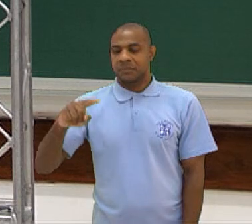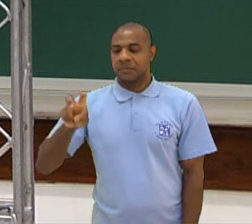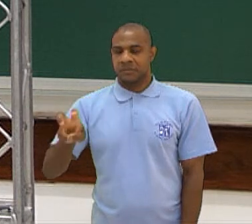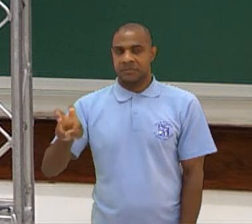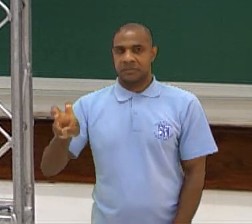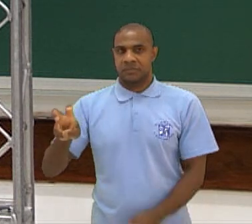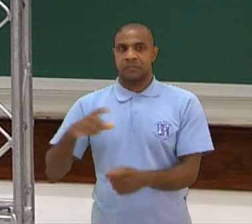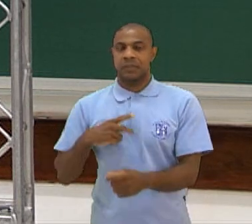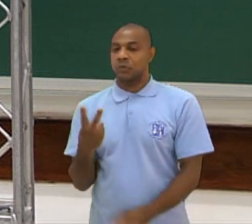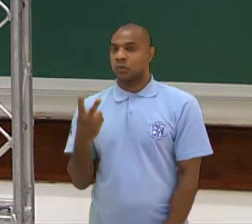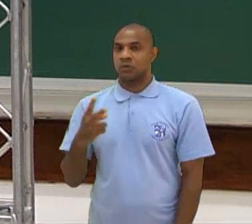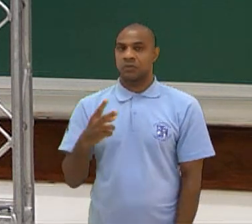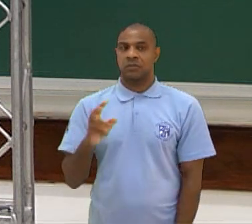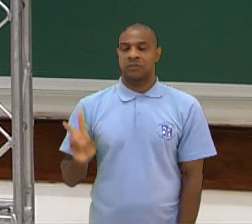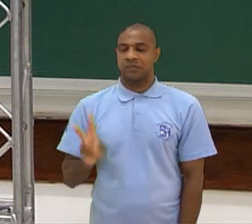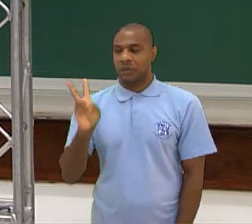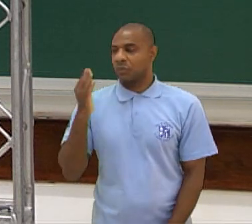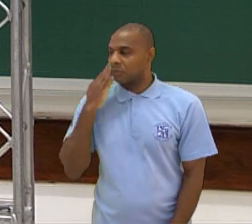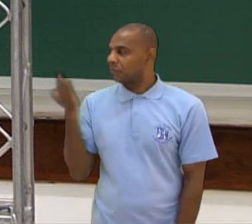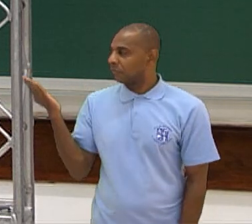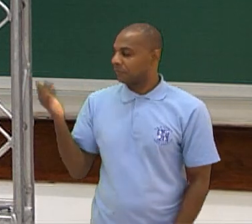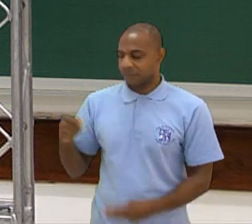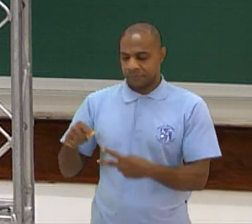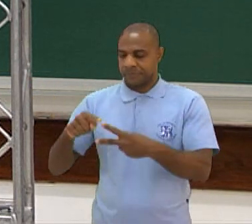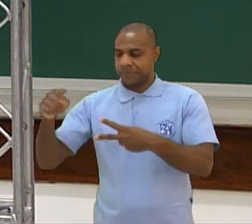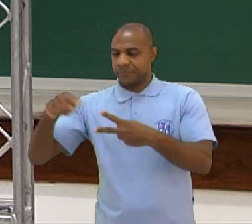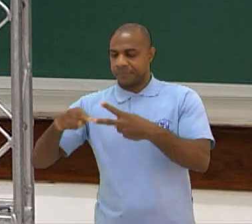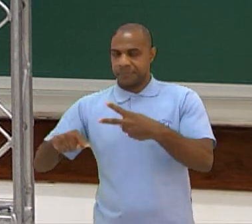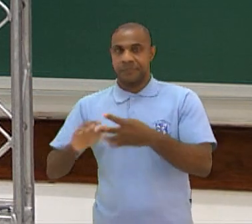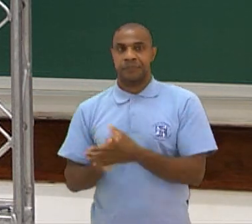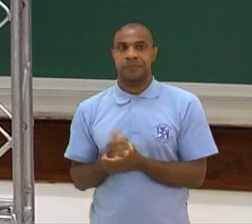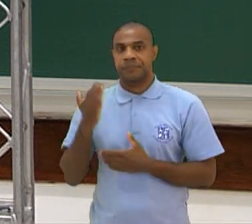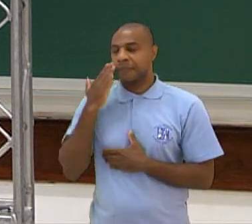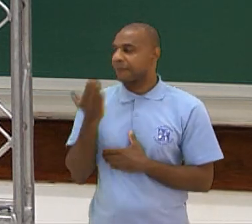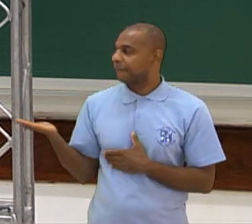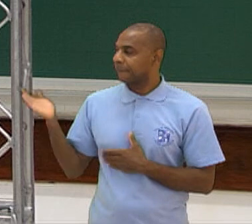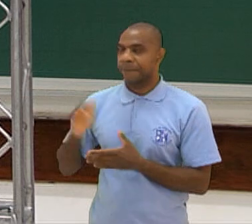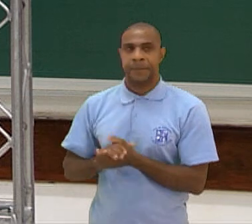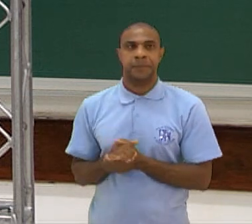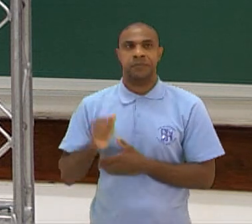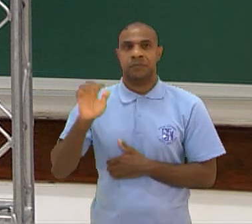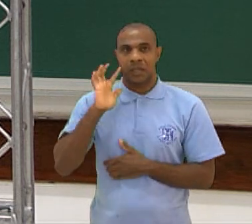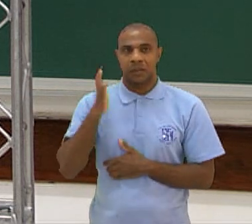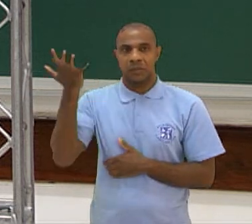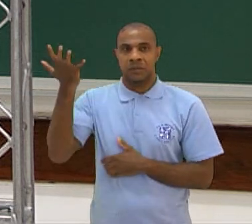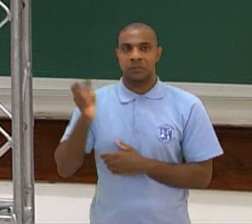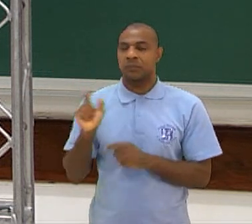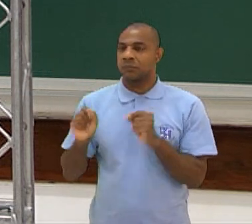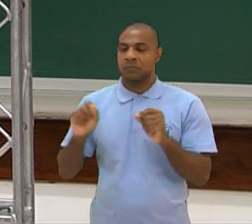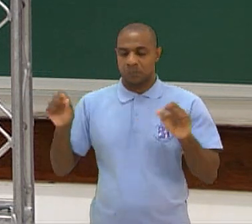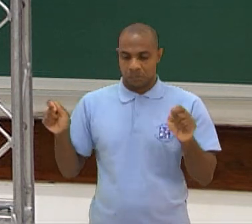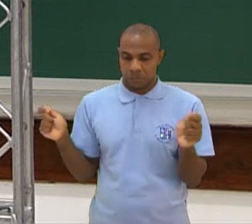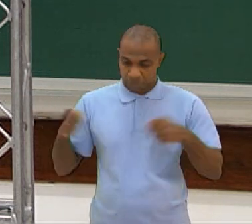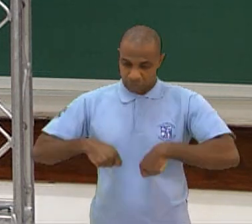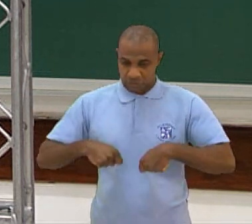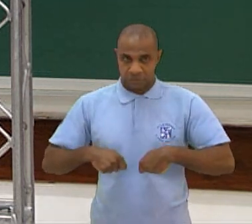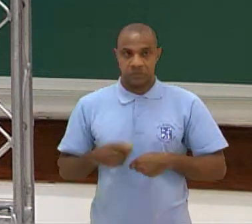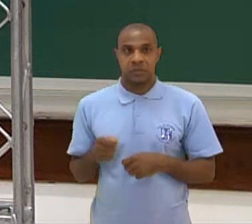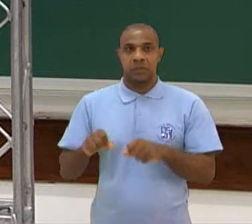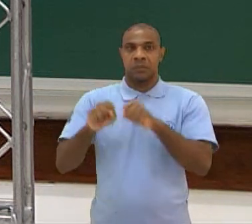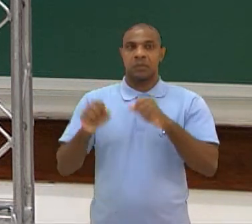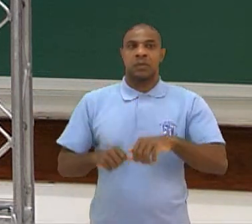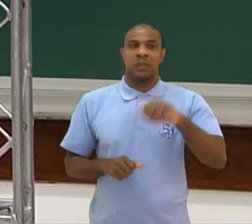Menos b, né? Porque o b já é negativo, eu tenho menos fora. Menos vezes menos, mais, tá bom? Lá embaixo,